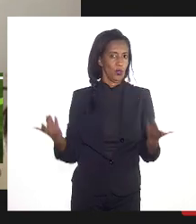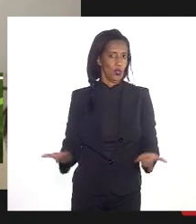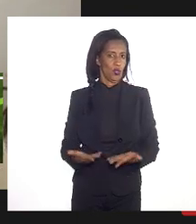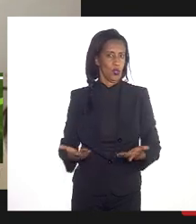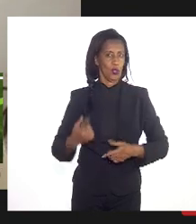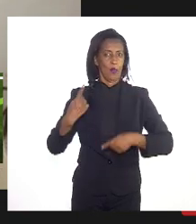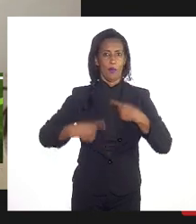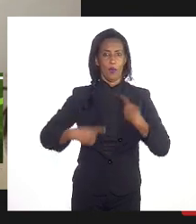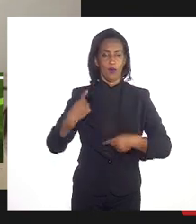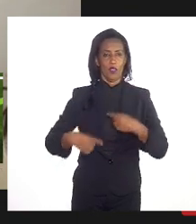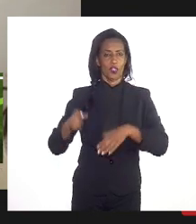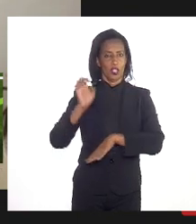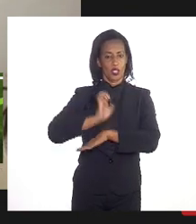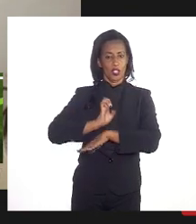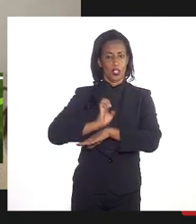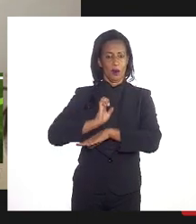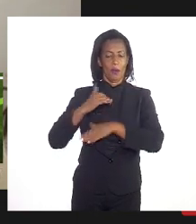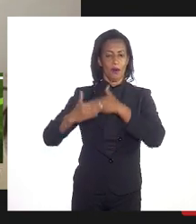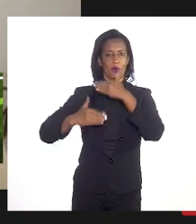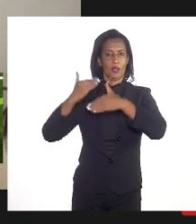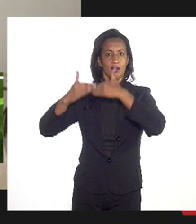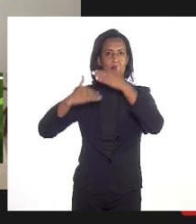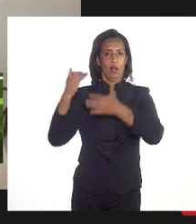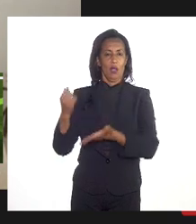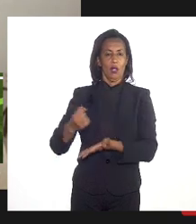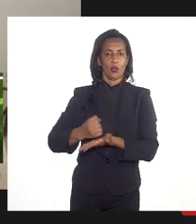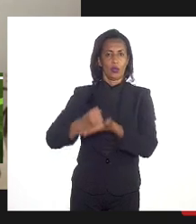a Política Estadual para o Desenvolvimento